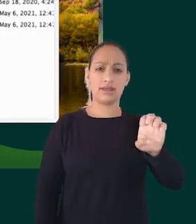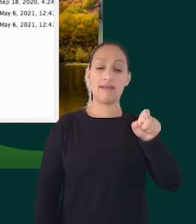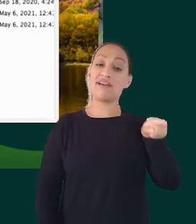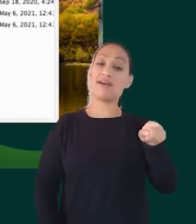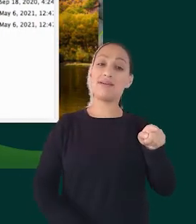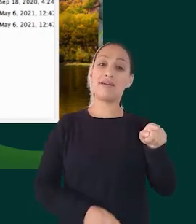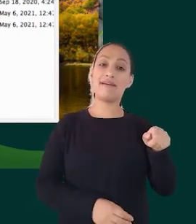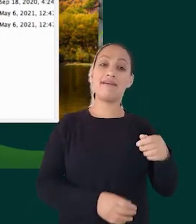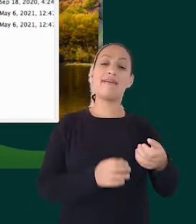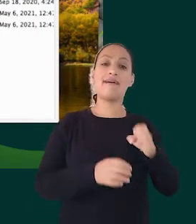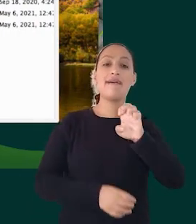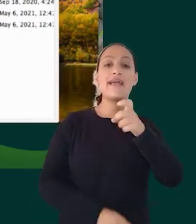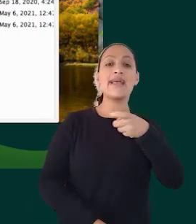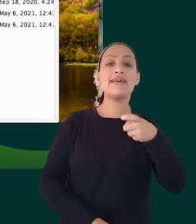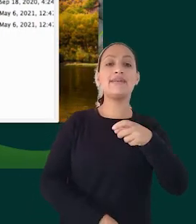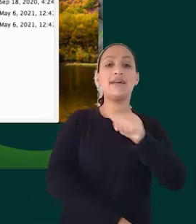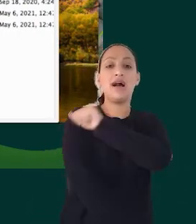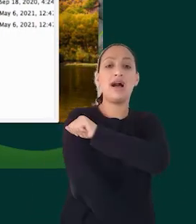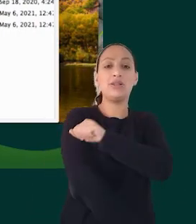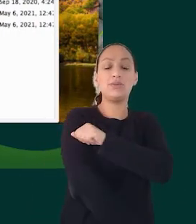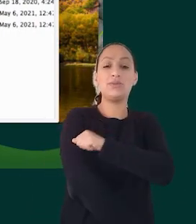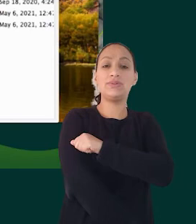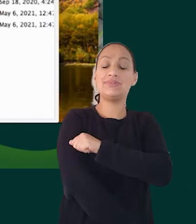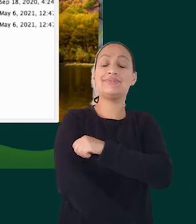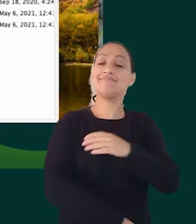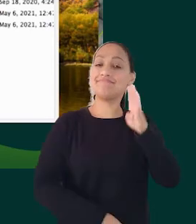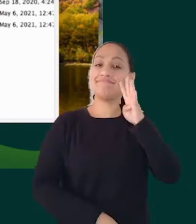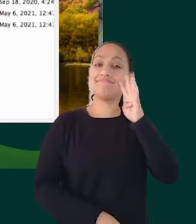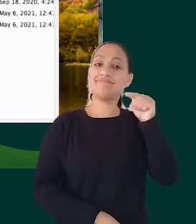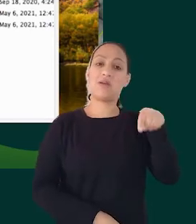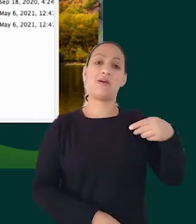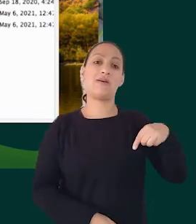ex-aluno, que honra tê-lo aqui.